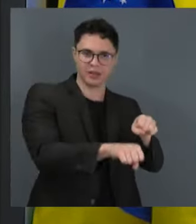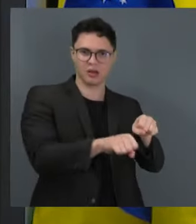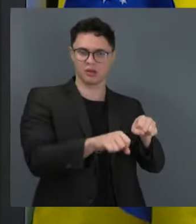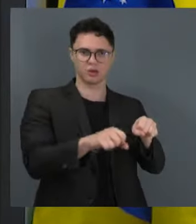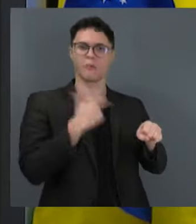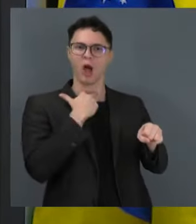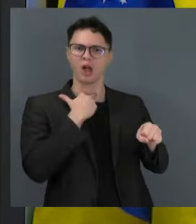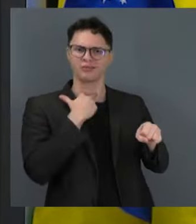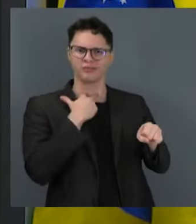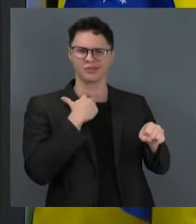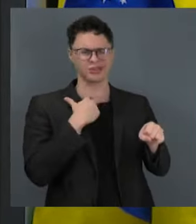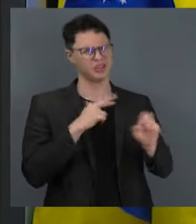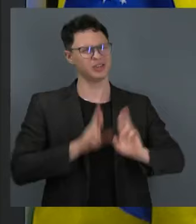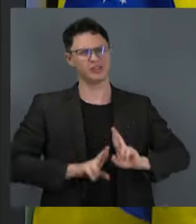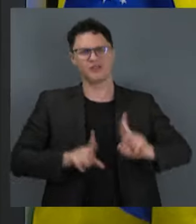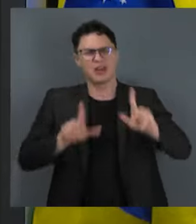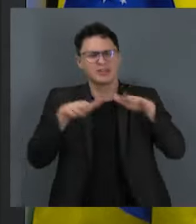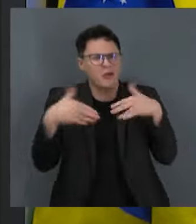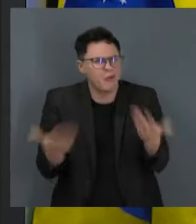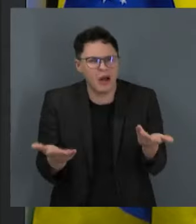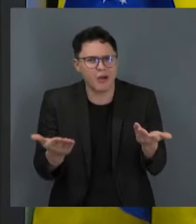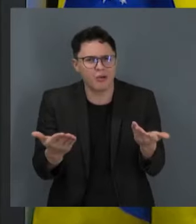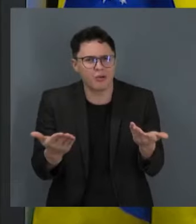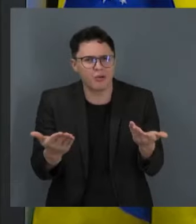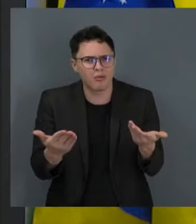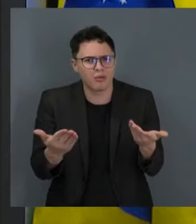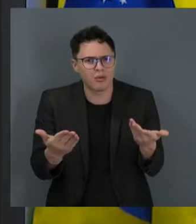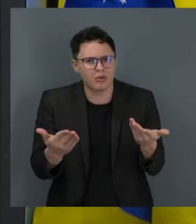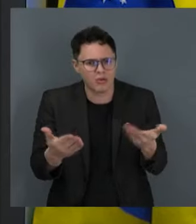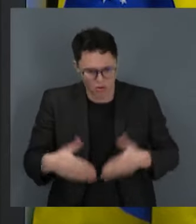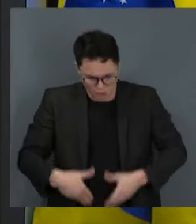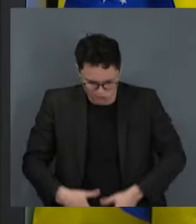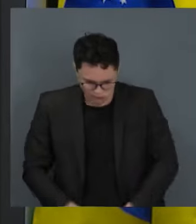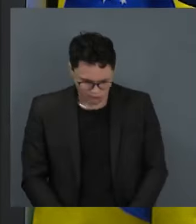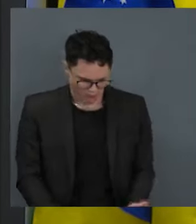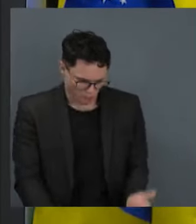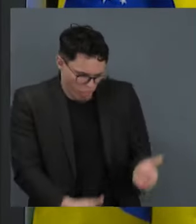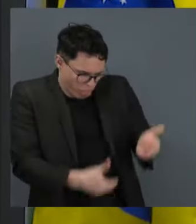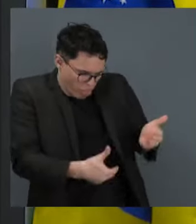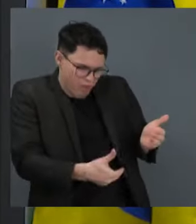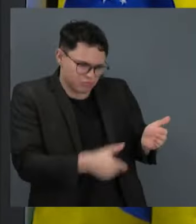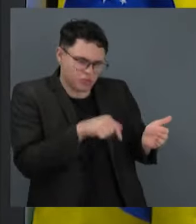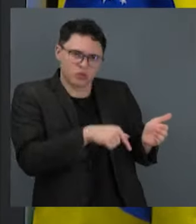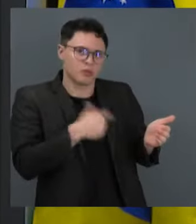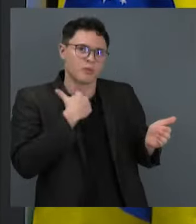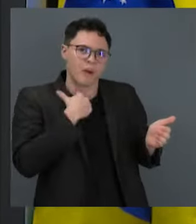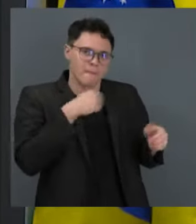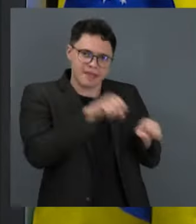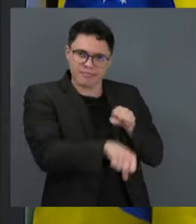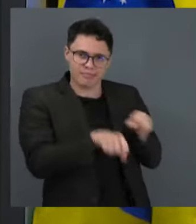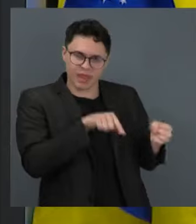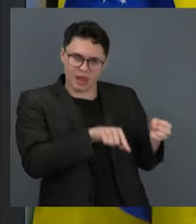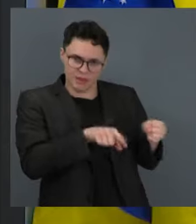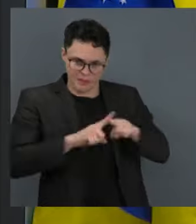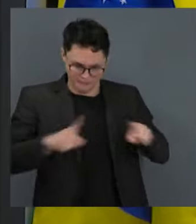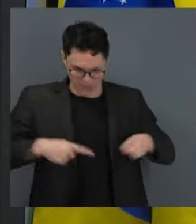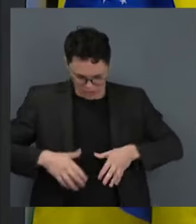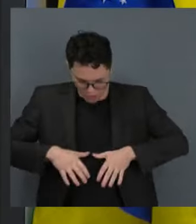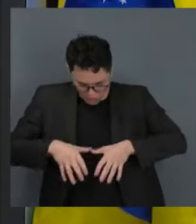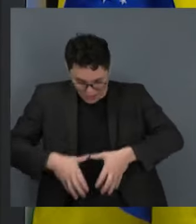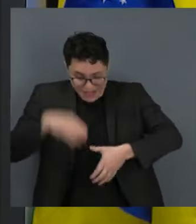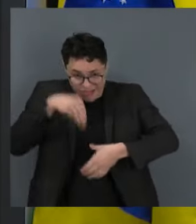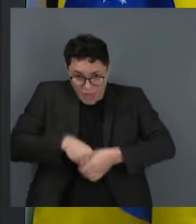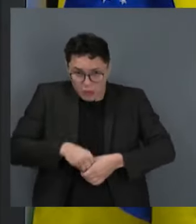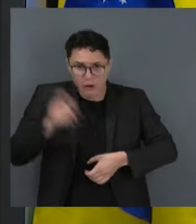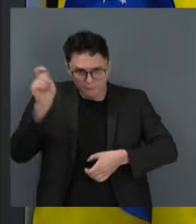por porque é uma pessoa então tá tá assumindo que é um assassinato